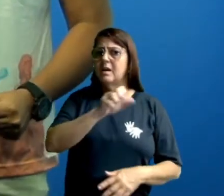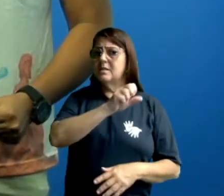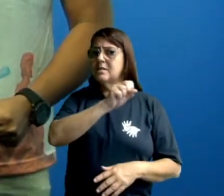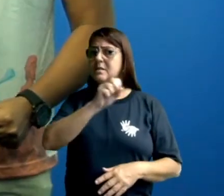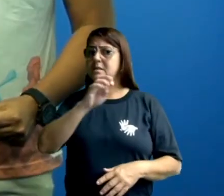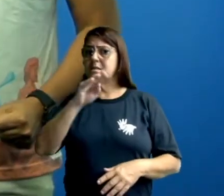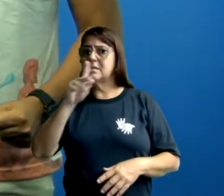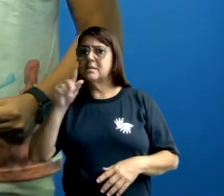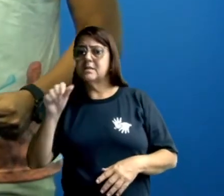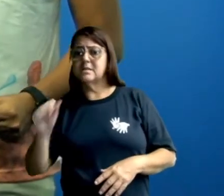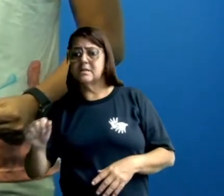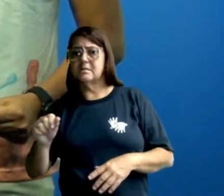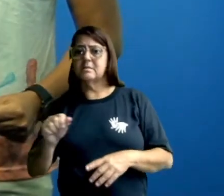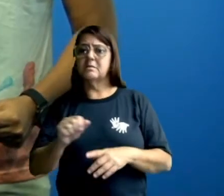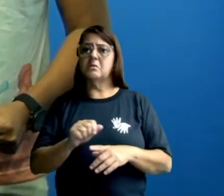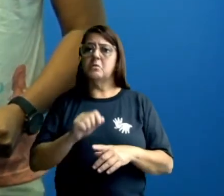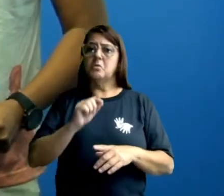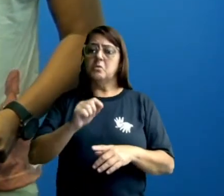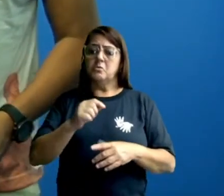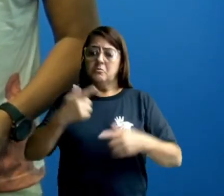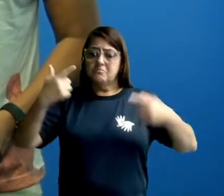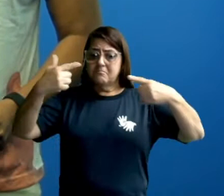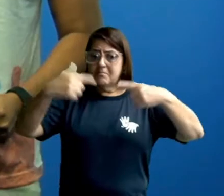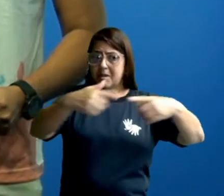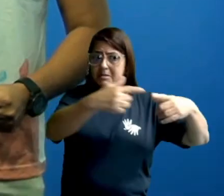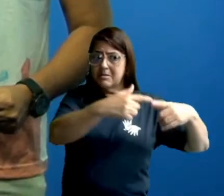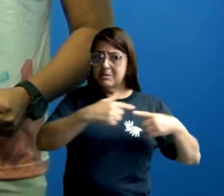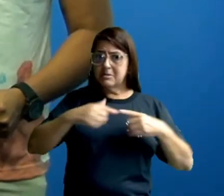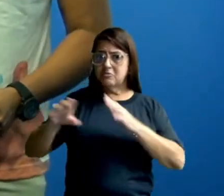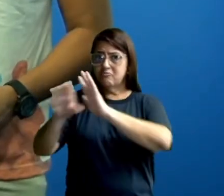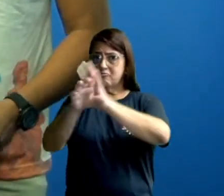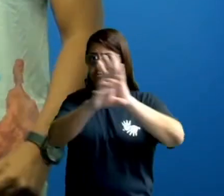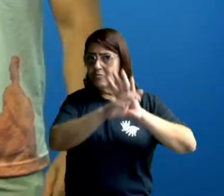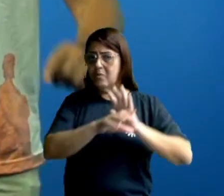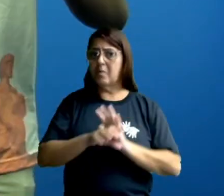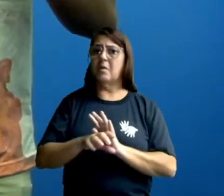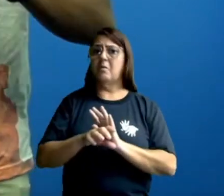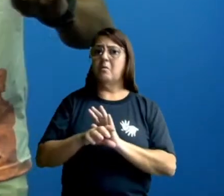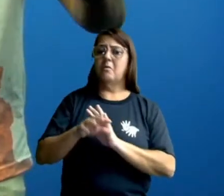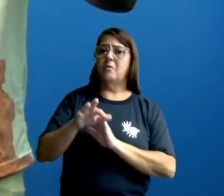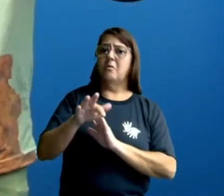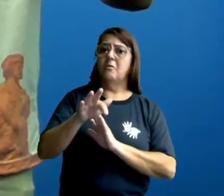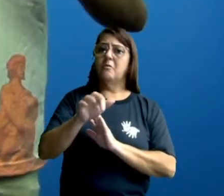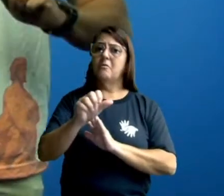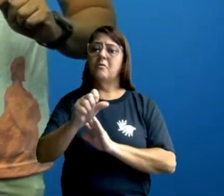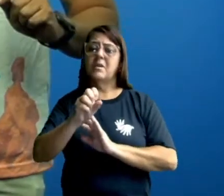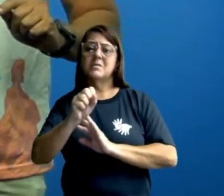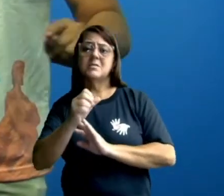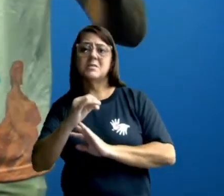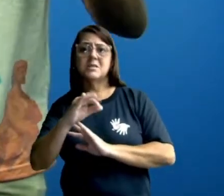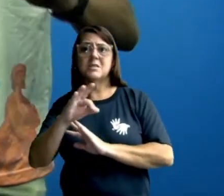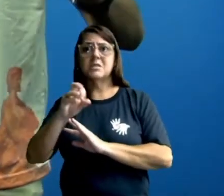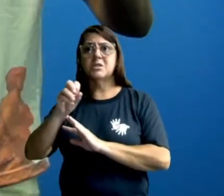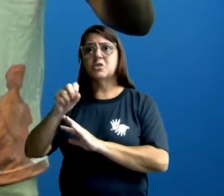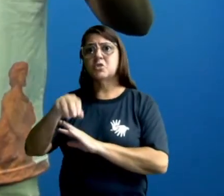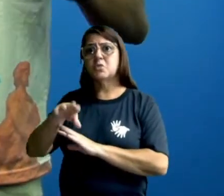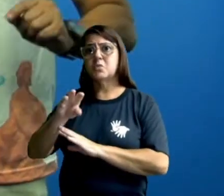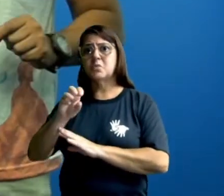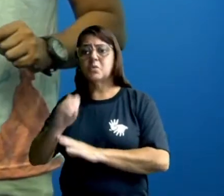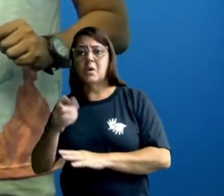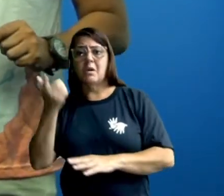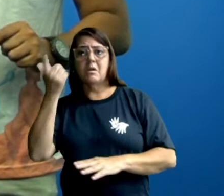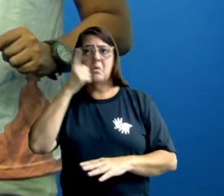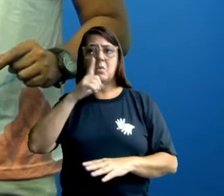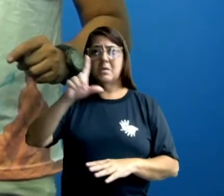partidos totalitários, onde surge a ascensão do fascismo, que vai ganhar na Alemanha uma